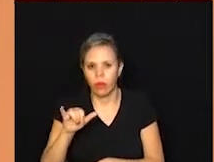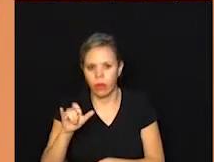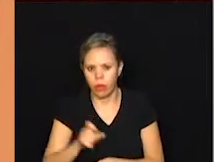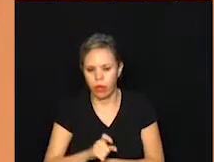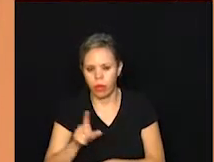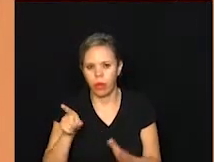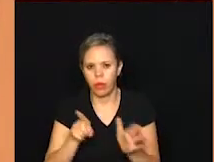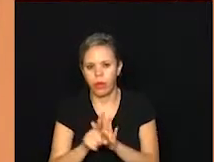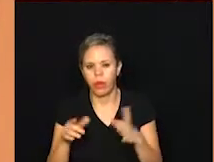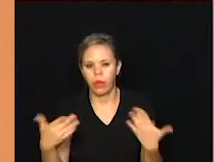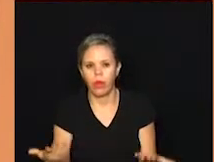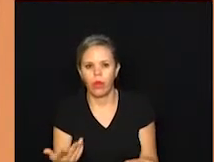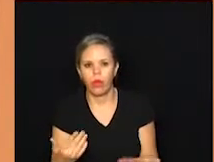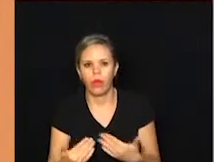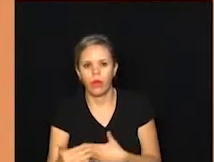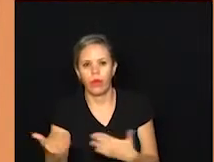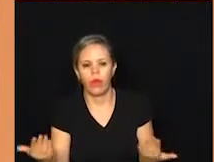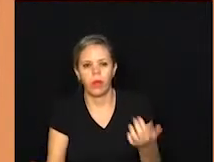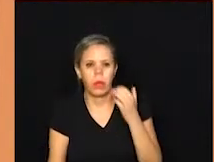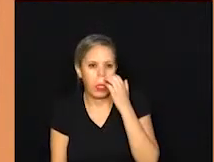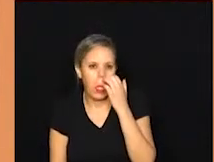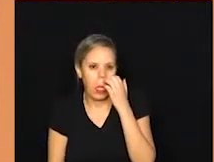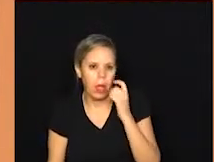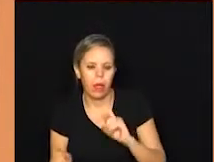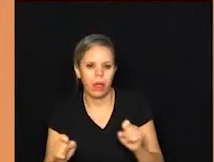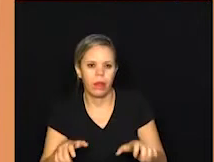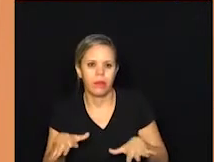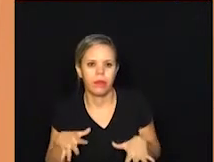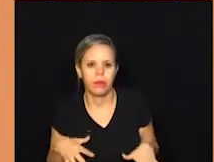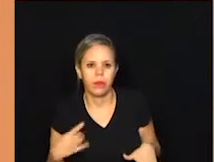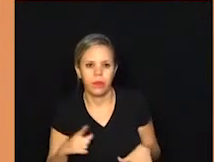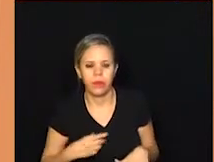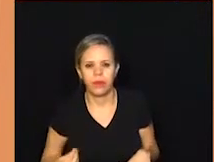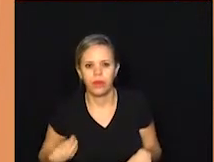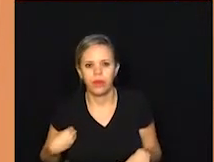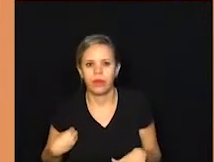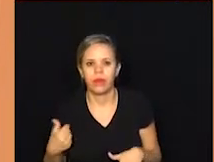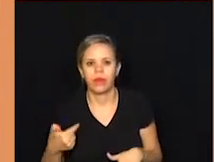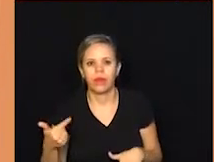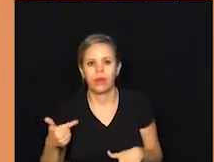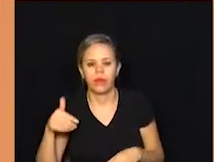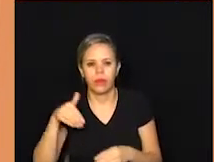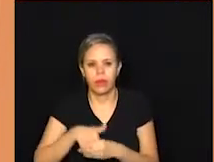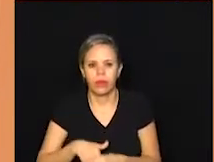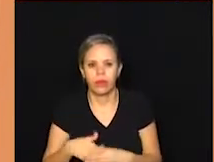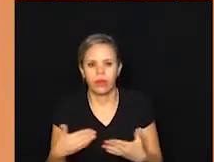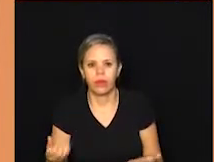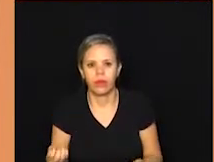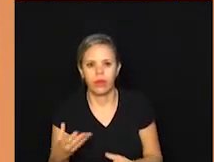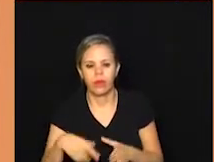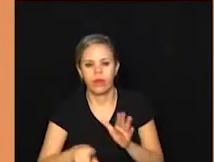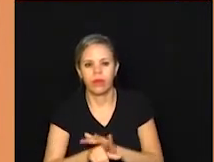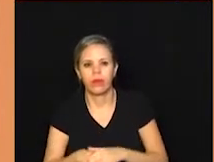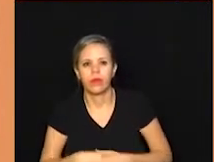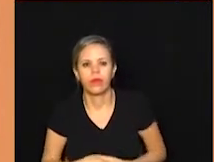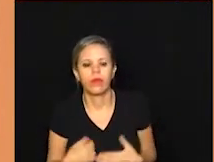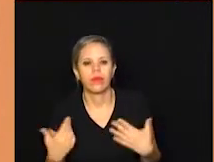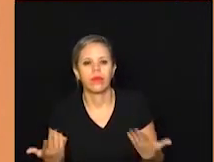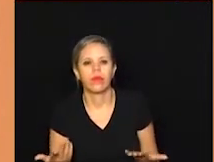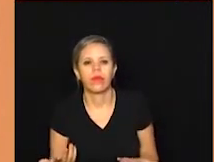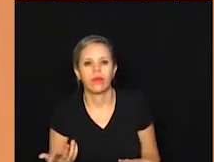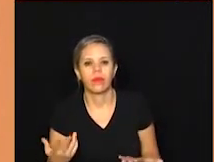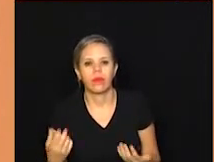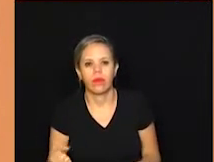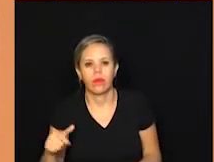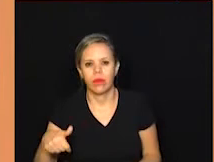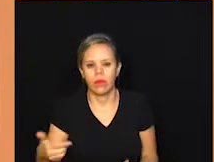qual que vale a partir de agora, né? A partir dessa audiência pública que a gente deve para a segunda votação, essa nova lei, né? Qual que seria valendo? Essa